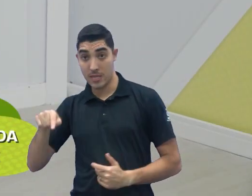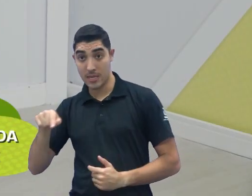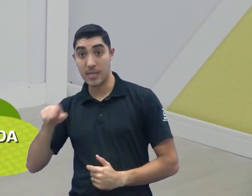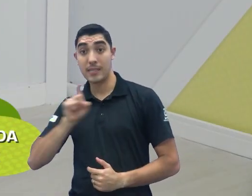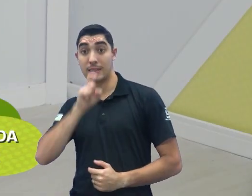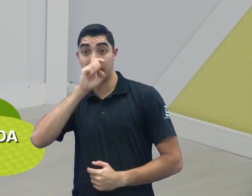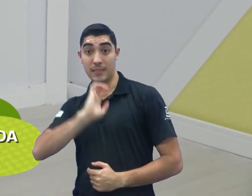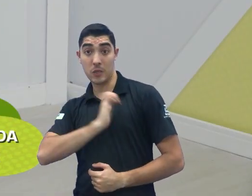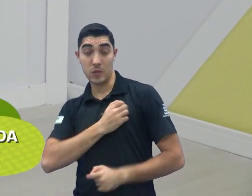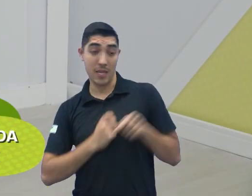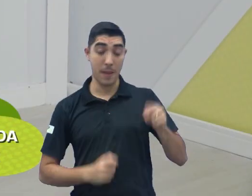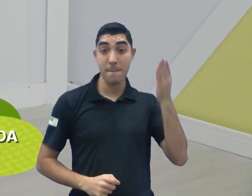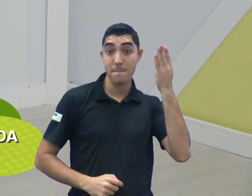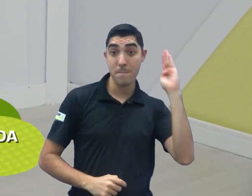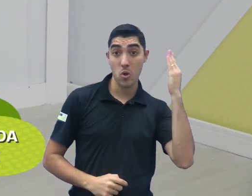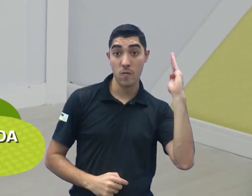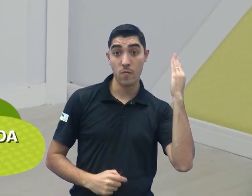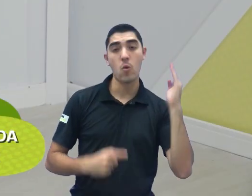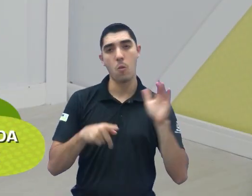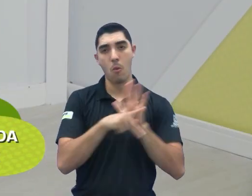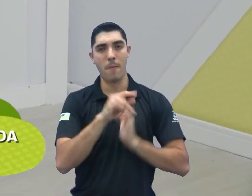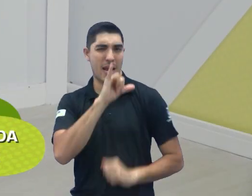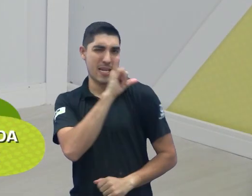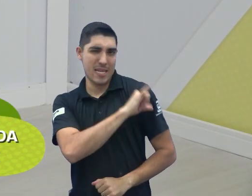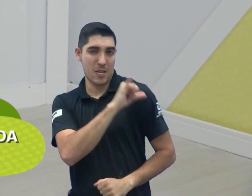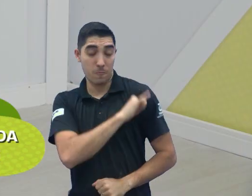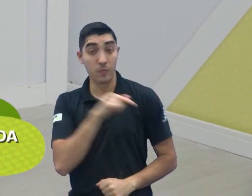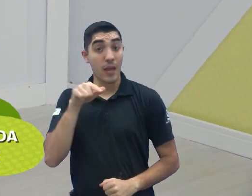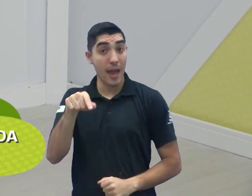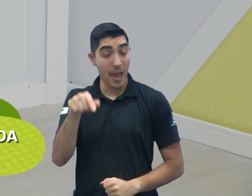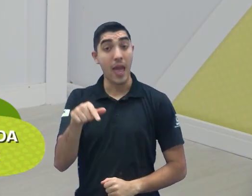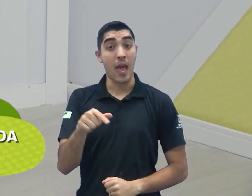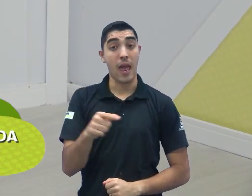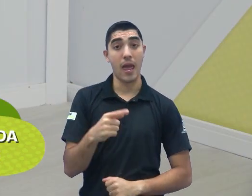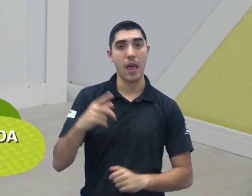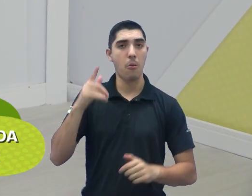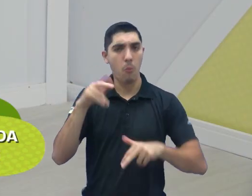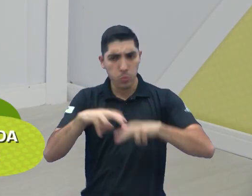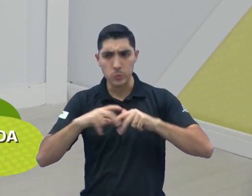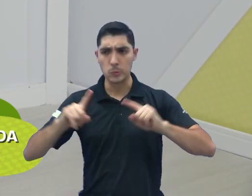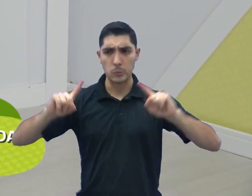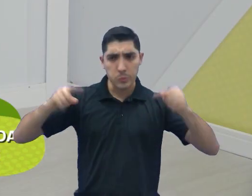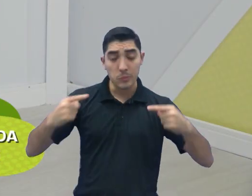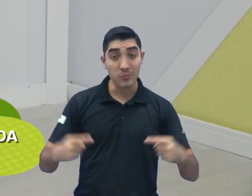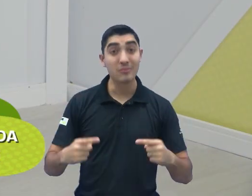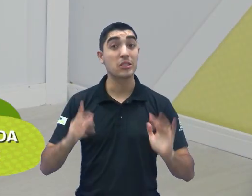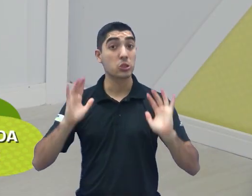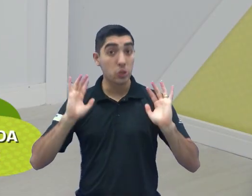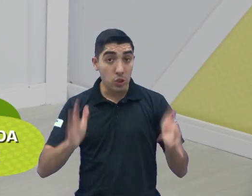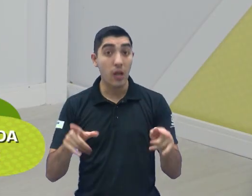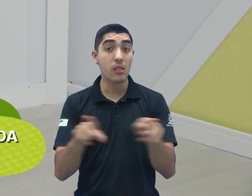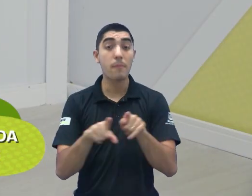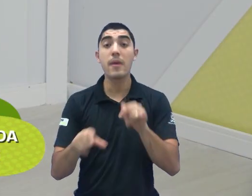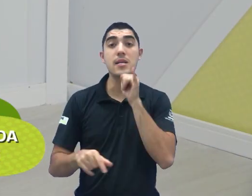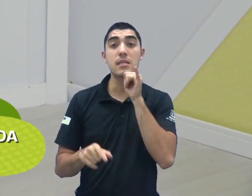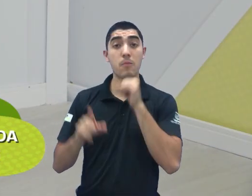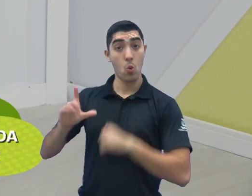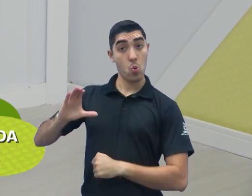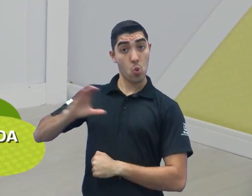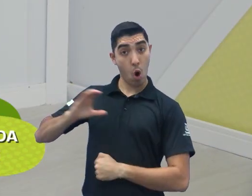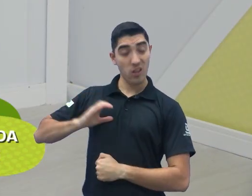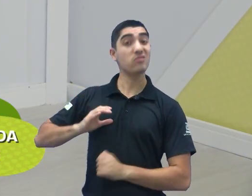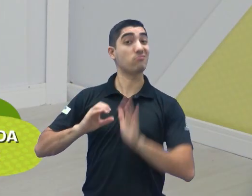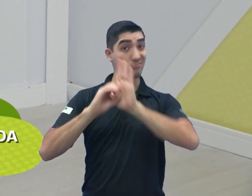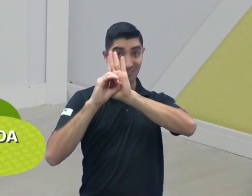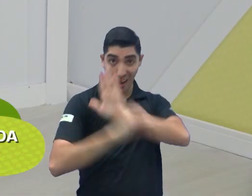a última vaga, a terceira fase da competição, que teve algumas zebras, como por exemplo o maior campeão da Copinha, o Corinthians, sendo eliminado